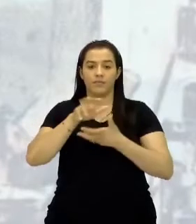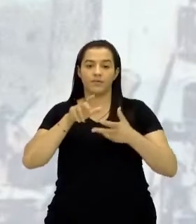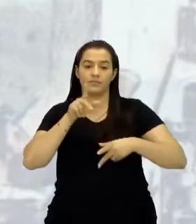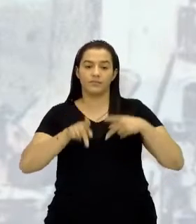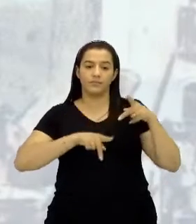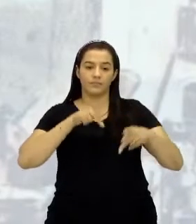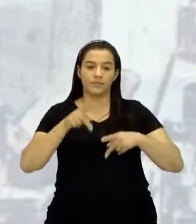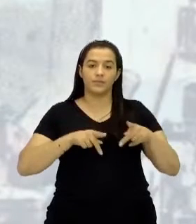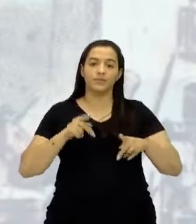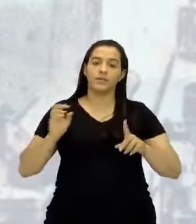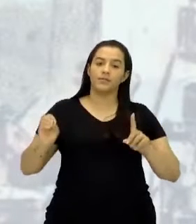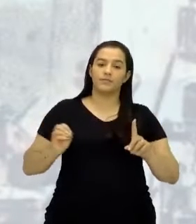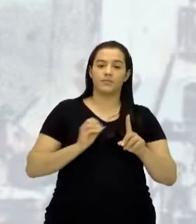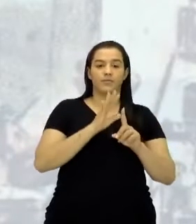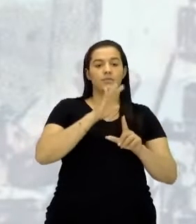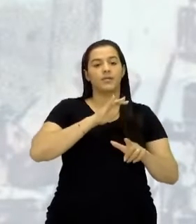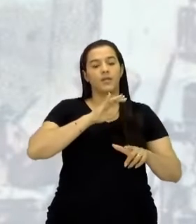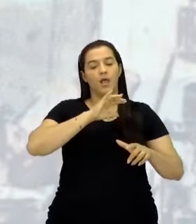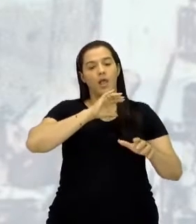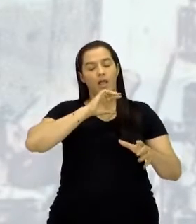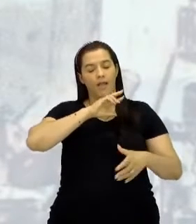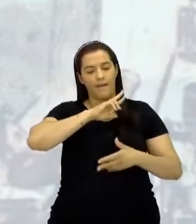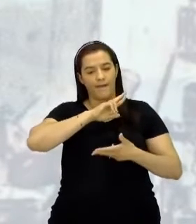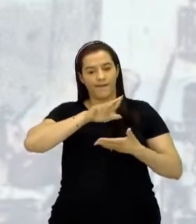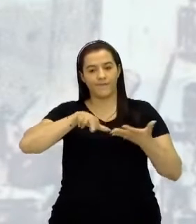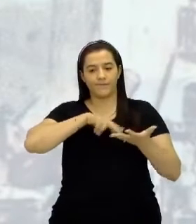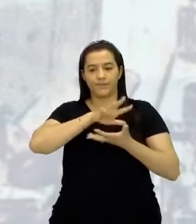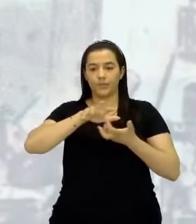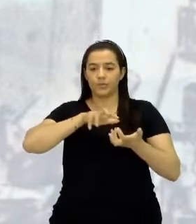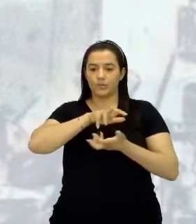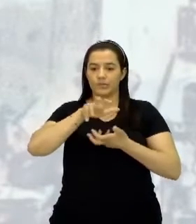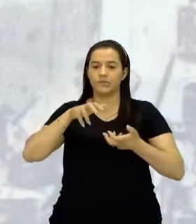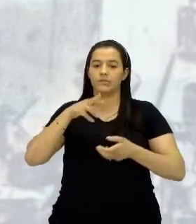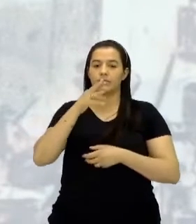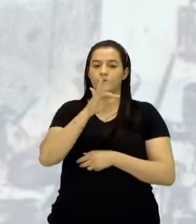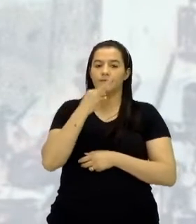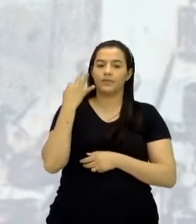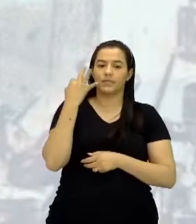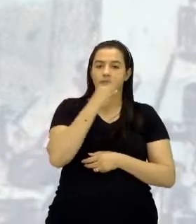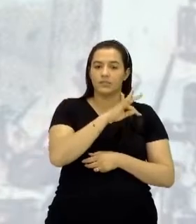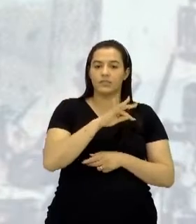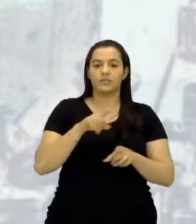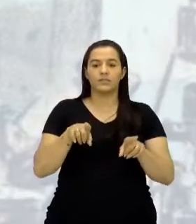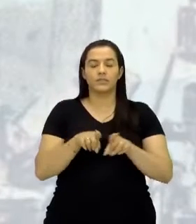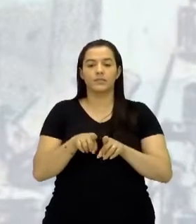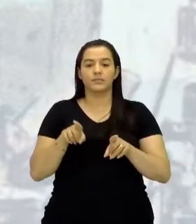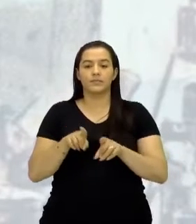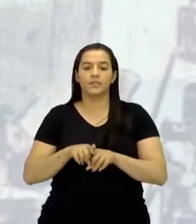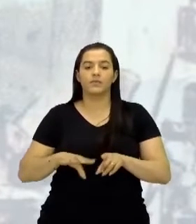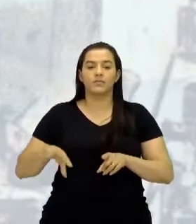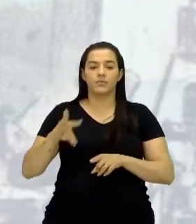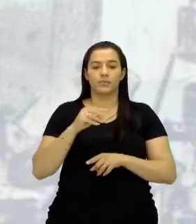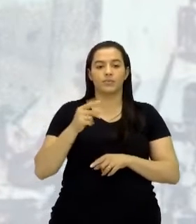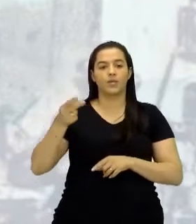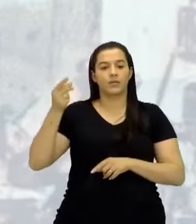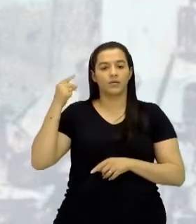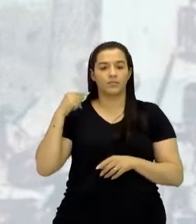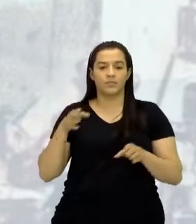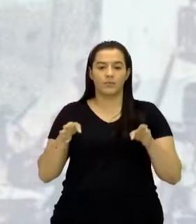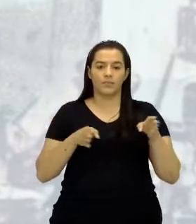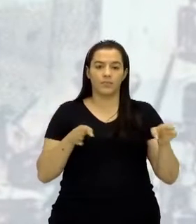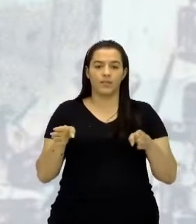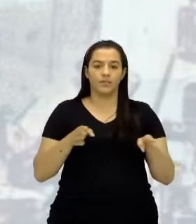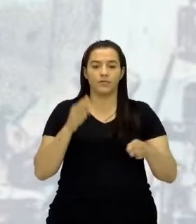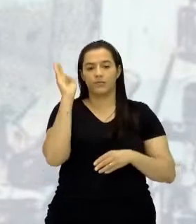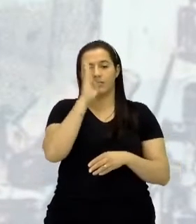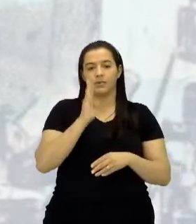popular influenciada pela Revolução Francesa, né? A gente tem o Império do Brasil aí na antiga... Isso aconteceu na antiga